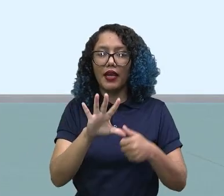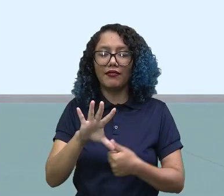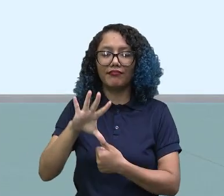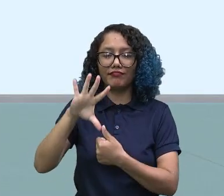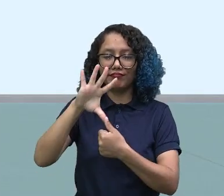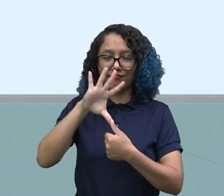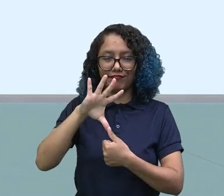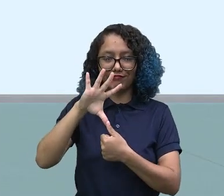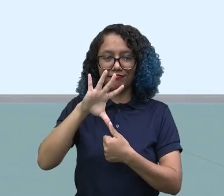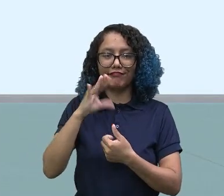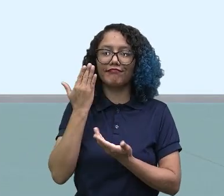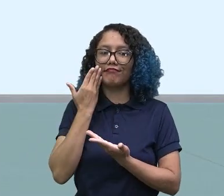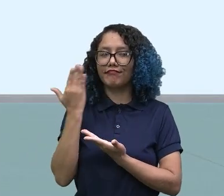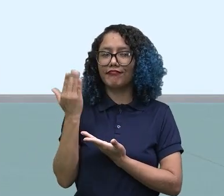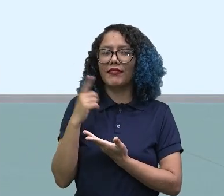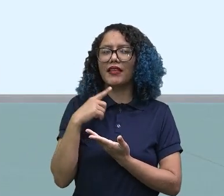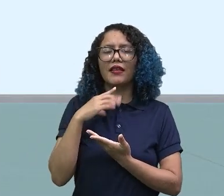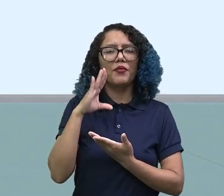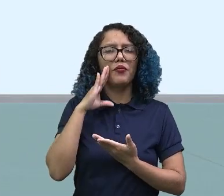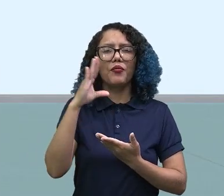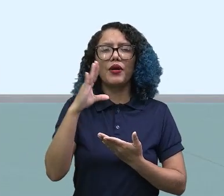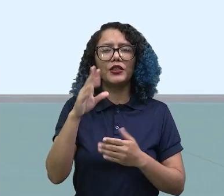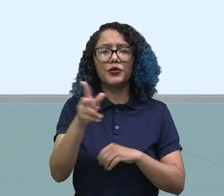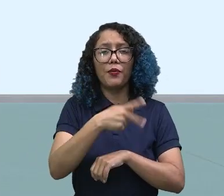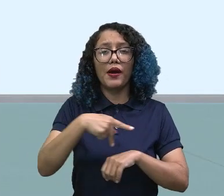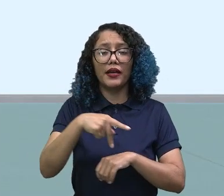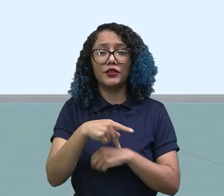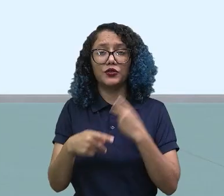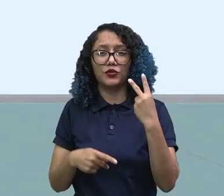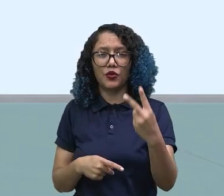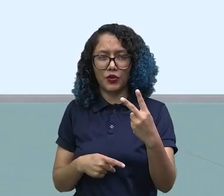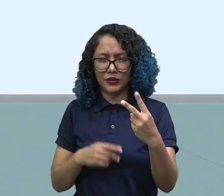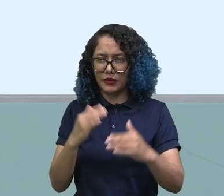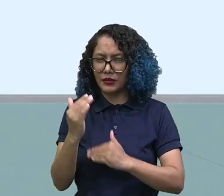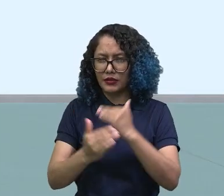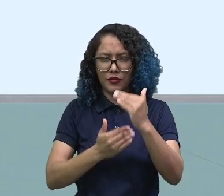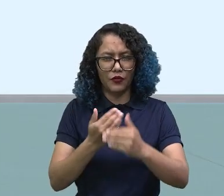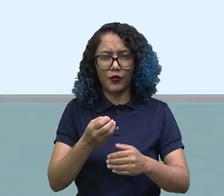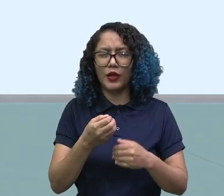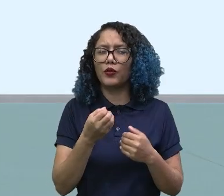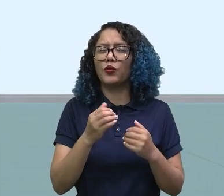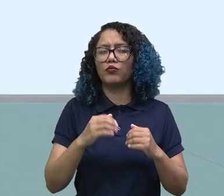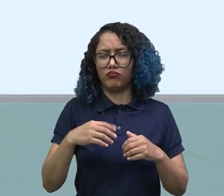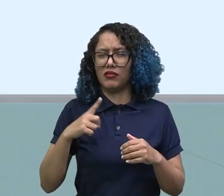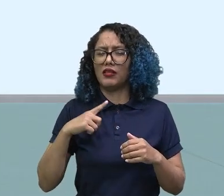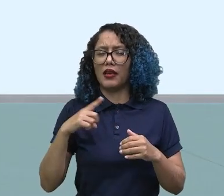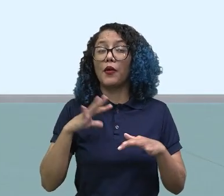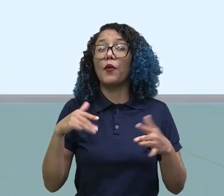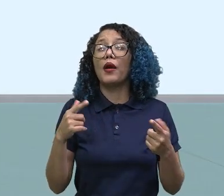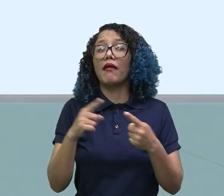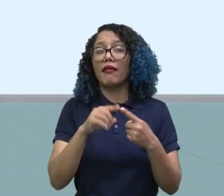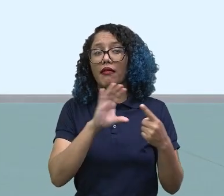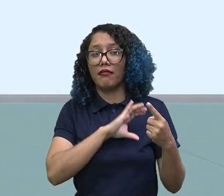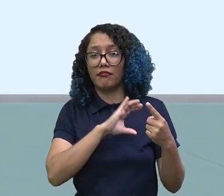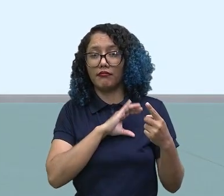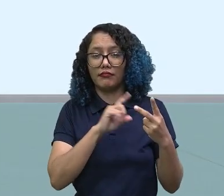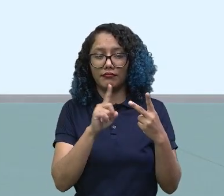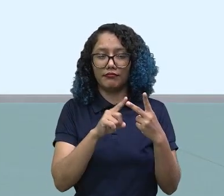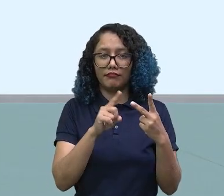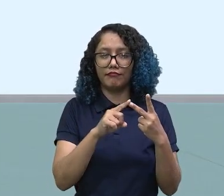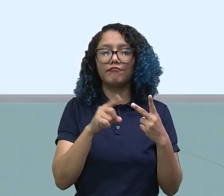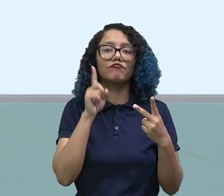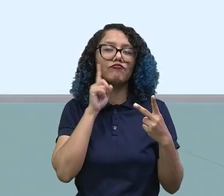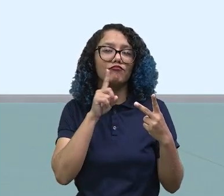do Norte, que é formada principalmente por 2 países bastante desenvolvidos, o Canadá e os Estados Unidos. Então, chama